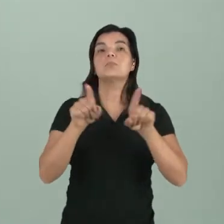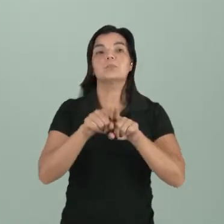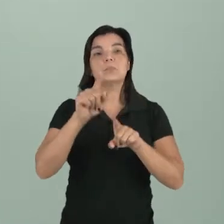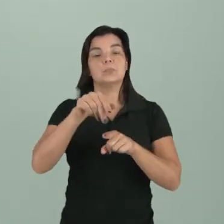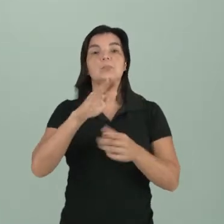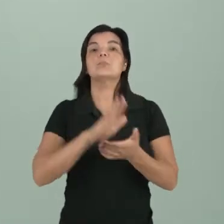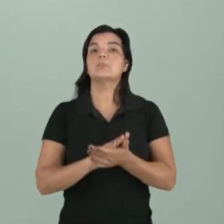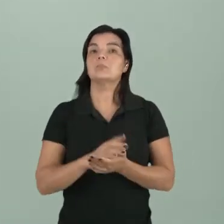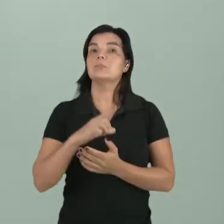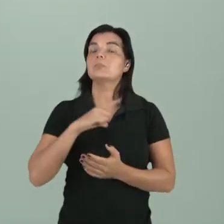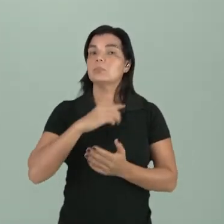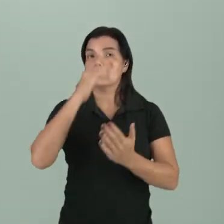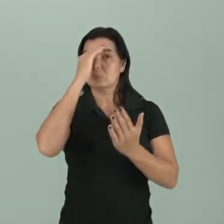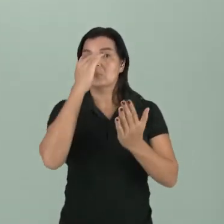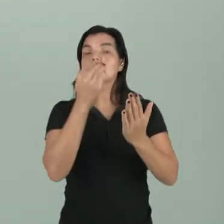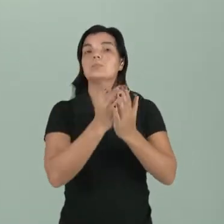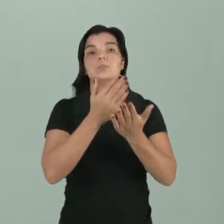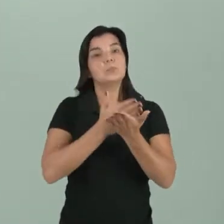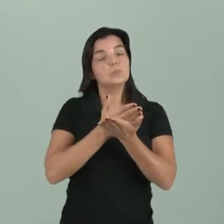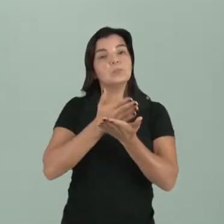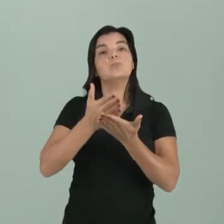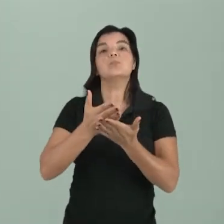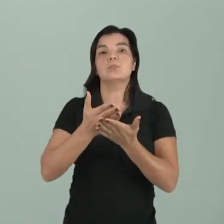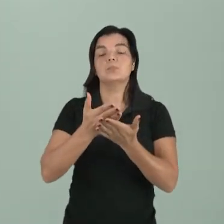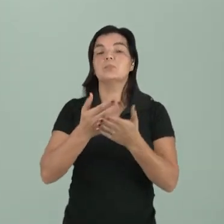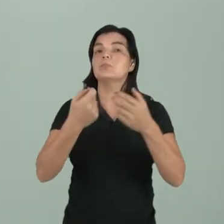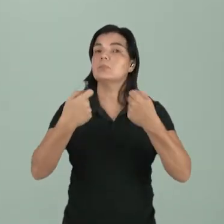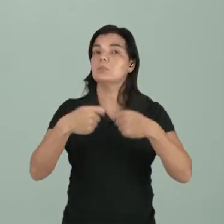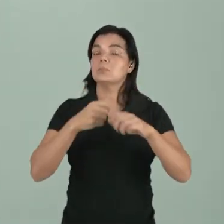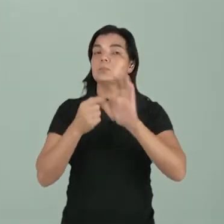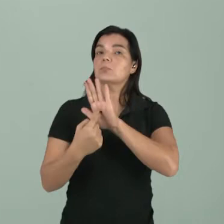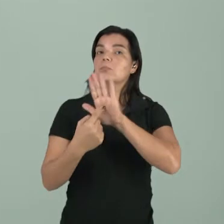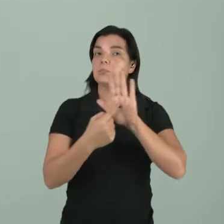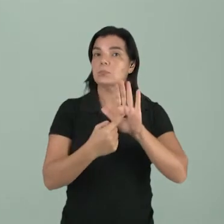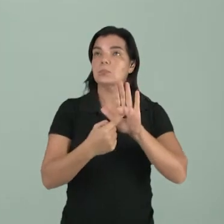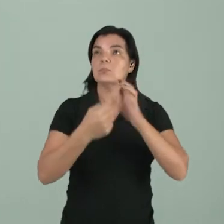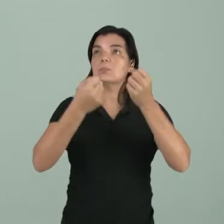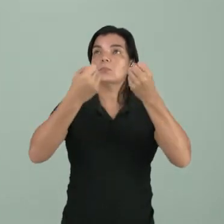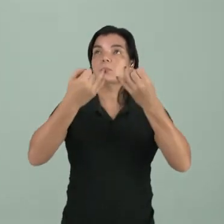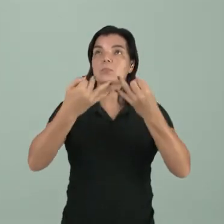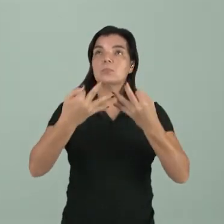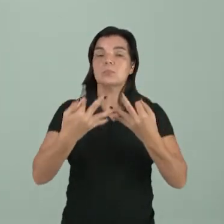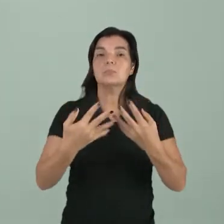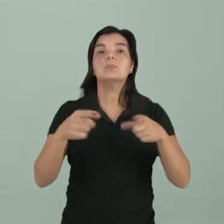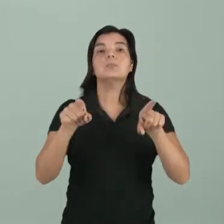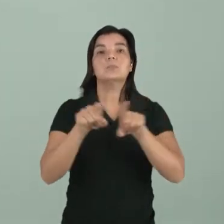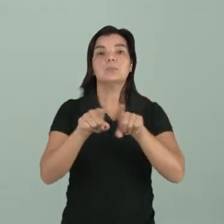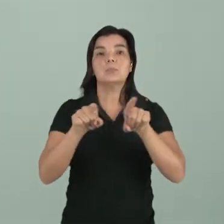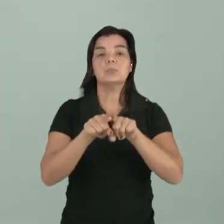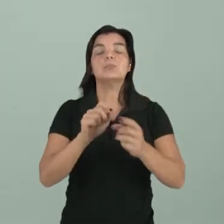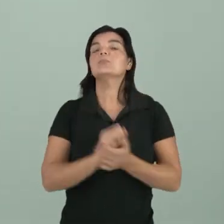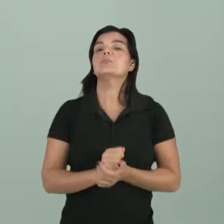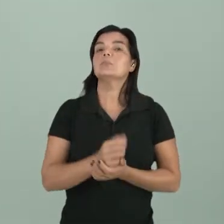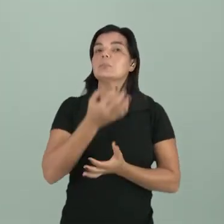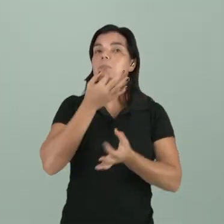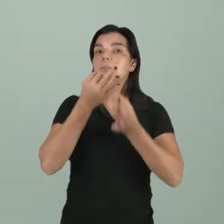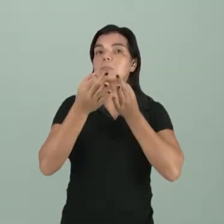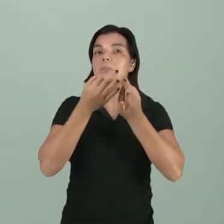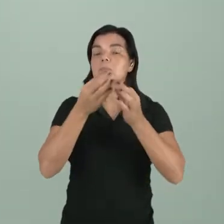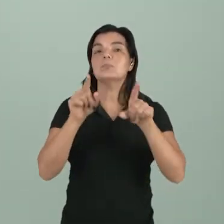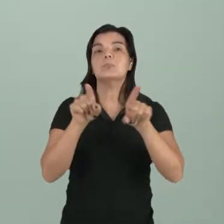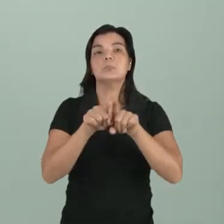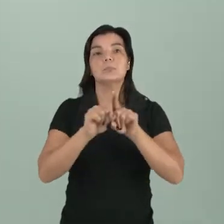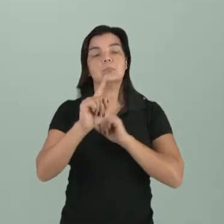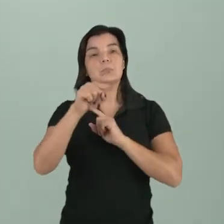argumentativo. É obedecer que nós temos uma introdução, que é preciso apresentar uma tese, que é preciso trazer um